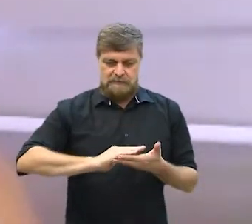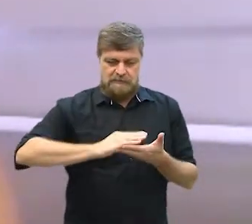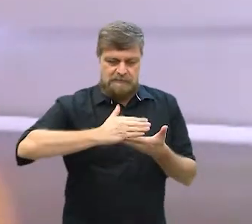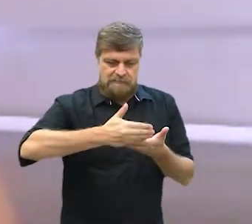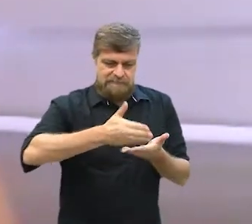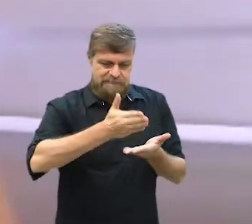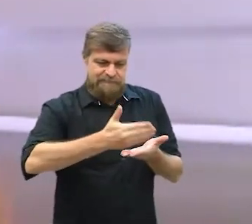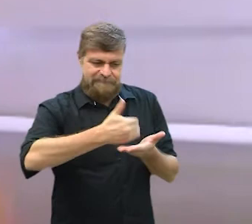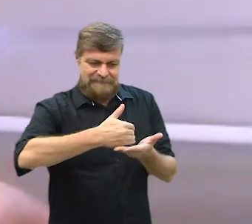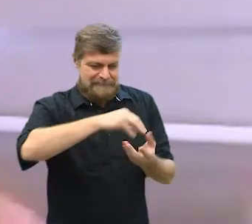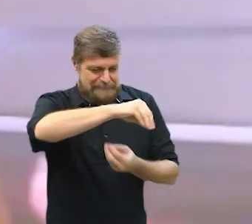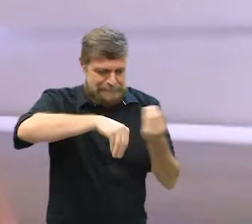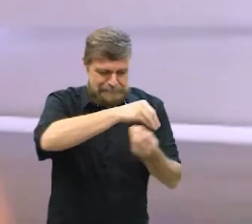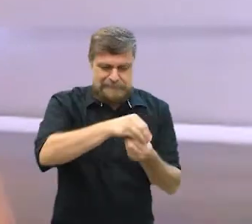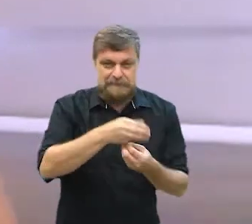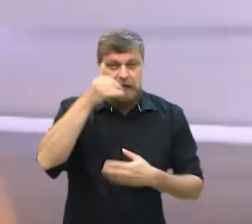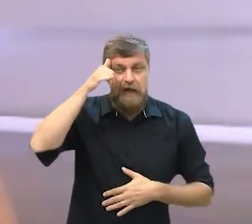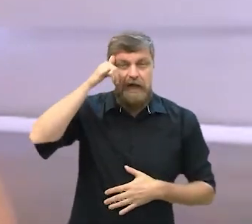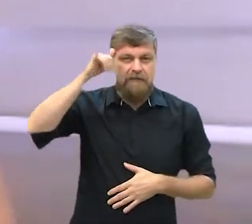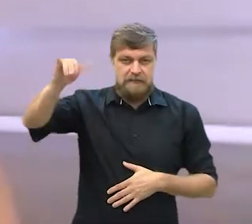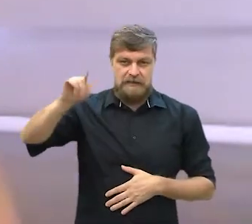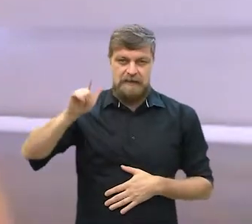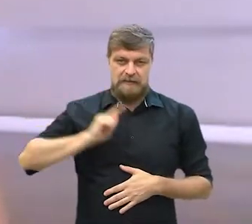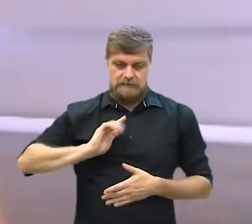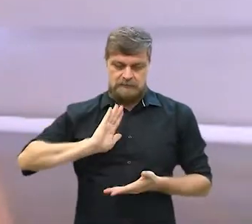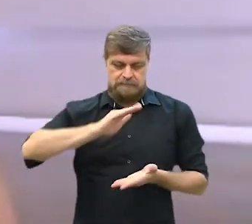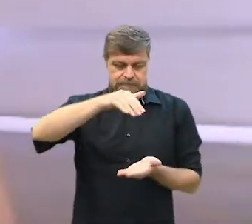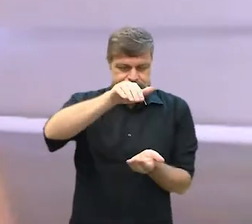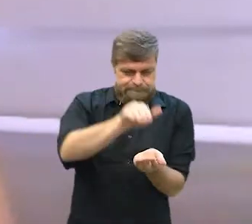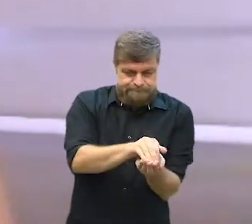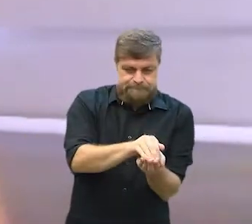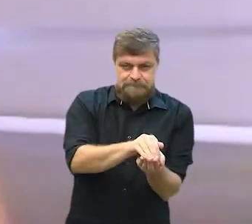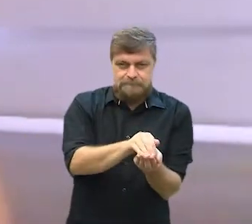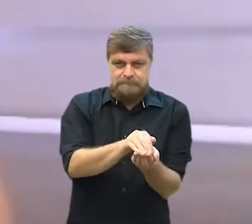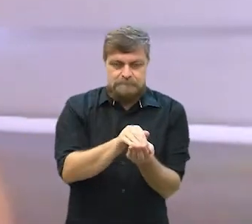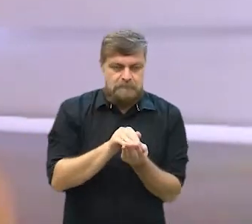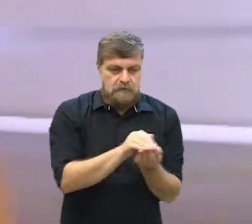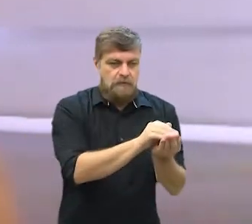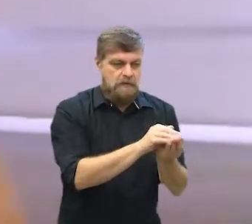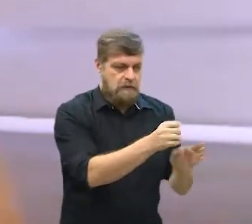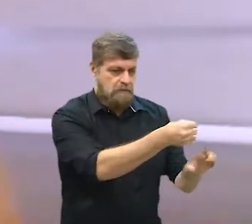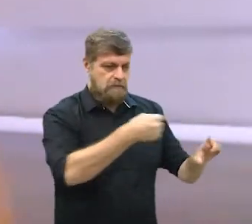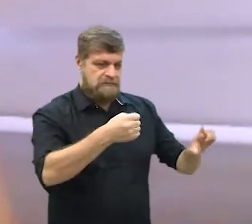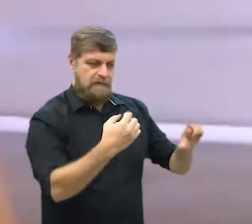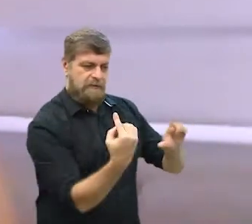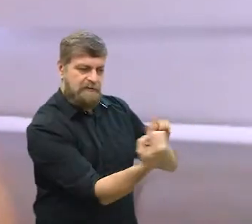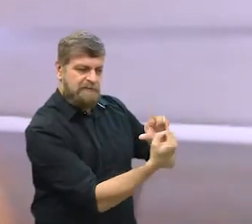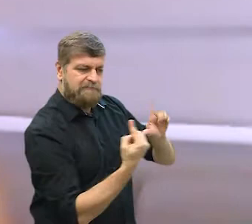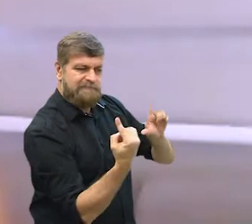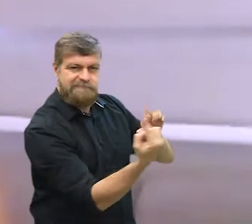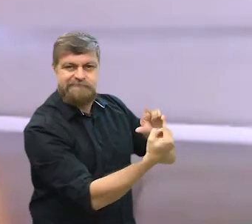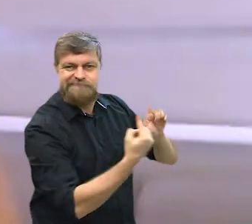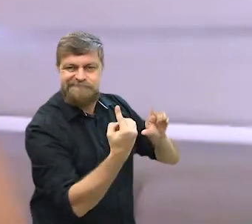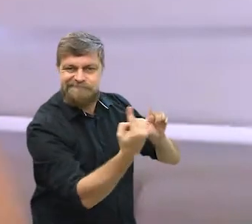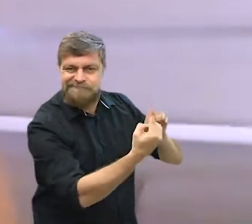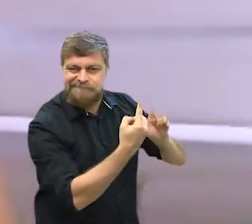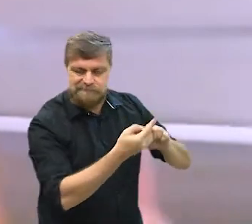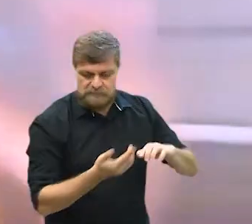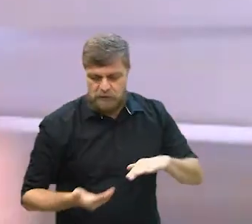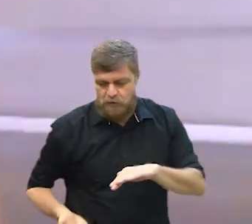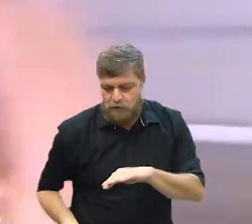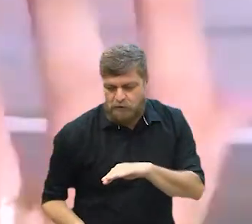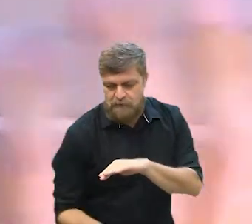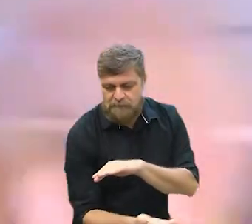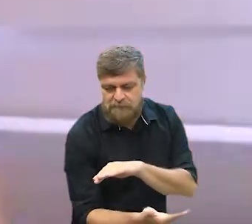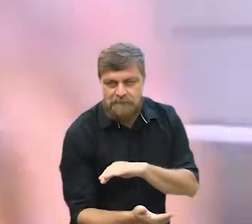em embalagens para a comida não vir toda remexida. Hoje tem embalagem que você pode colocar no micro-ondas, ou que você pode colocar no forno. Antes